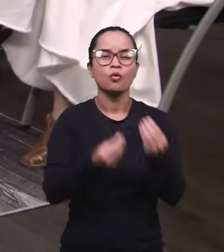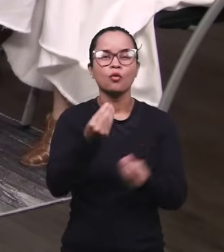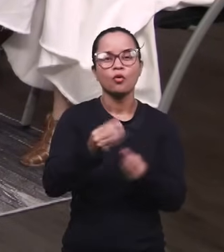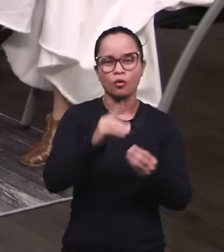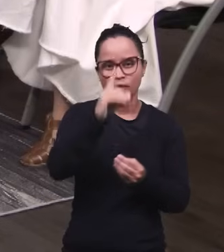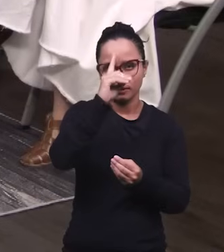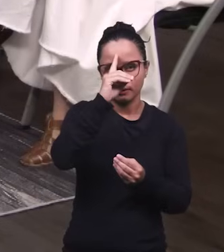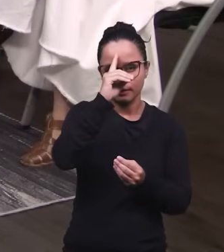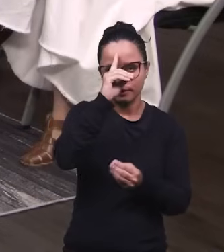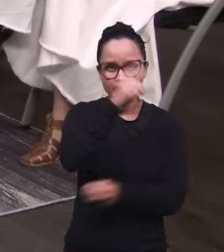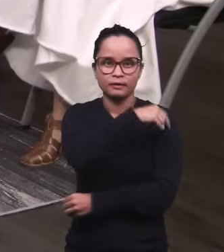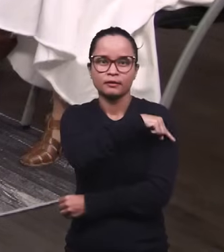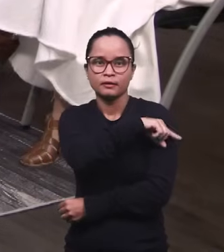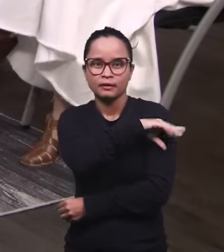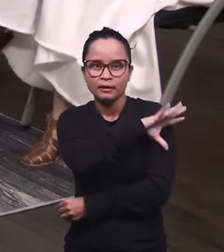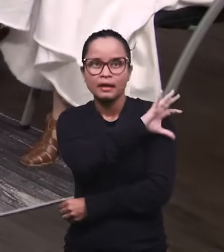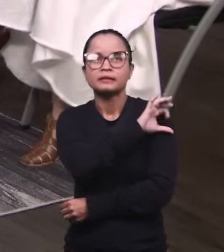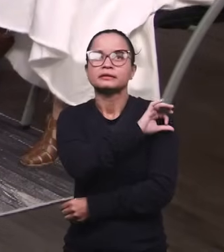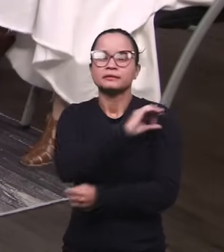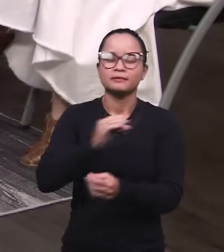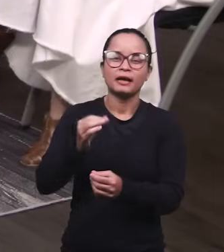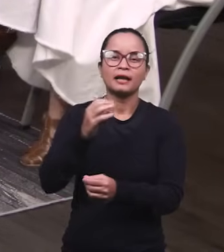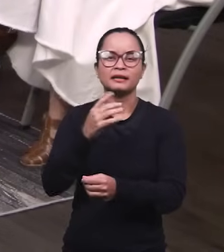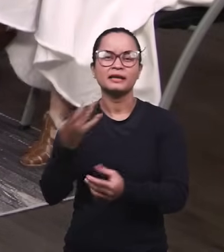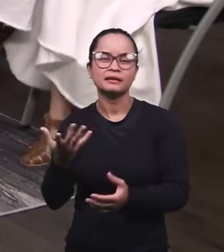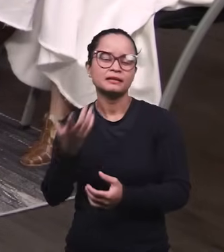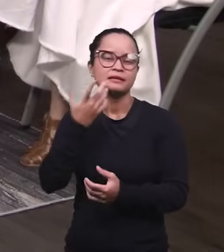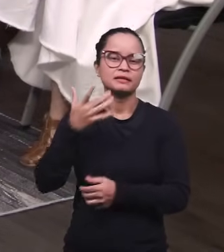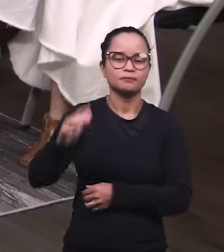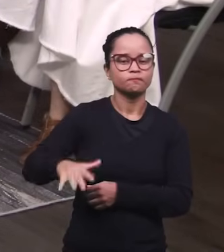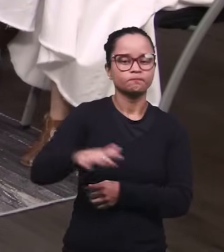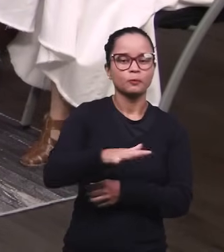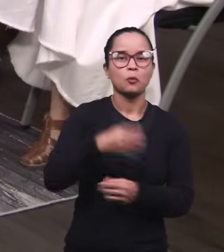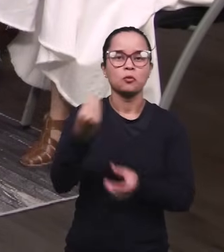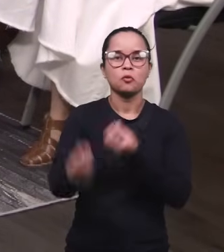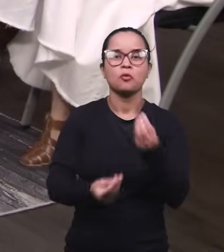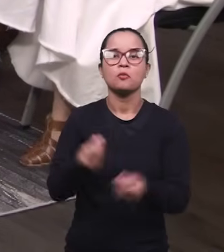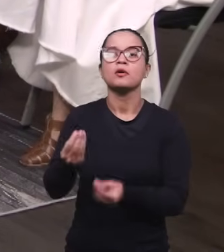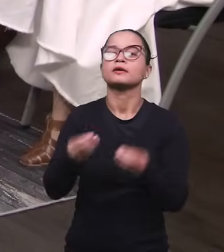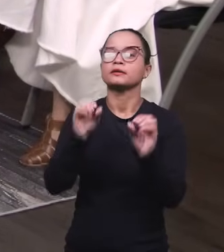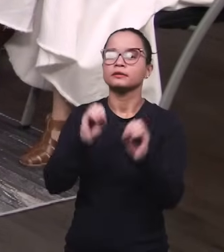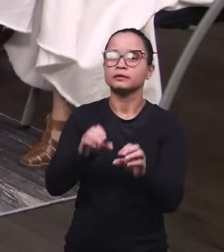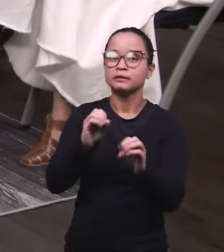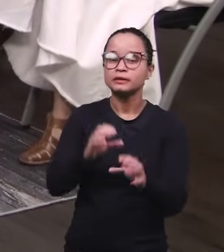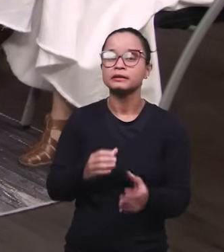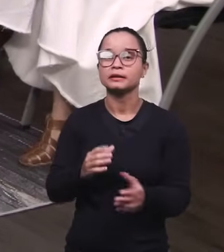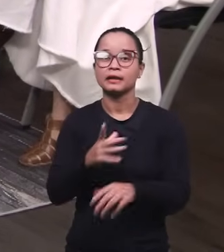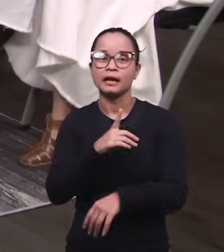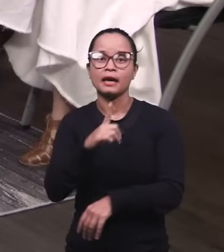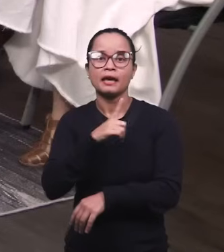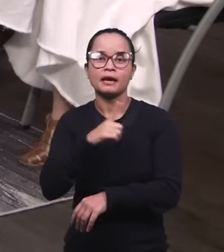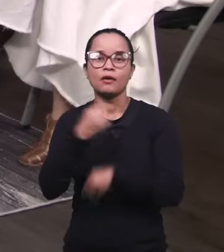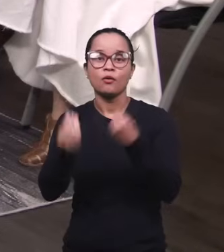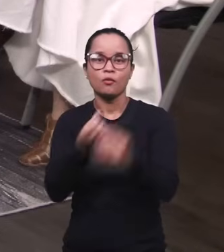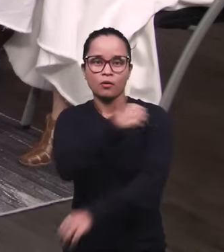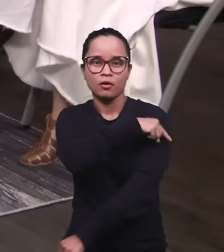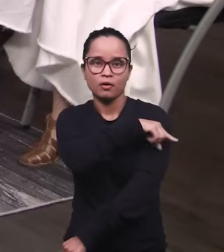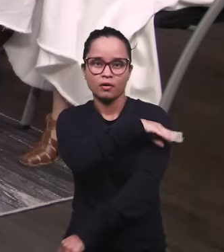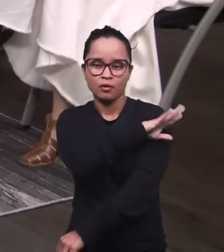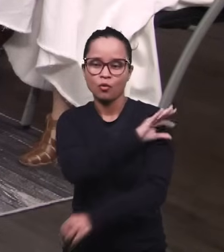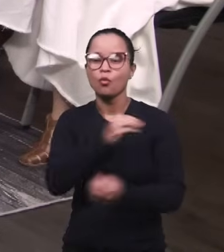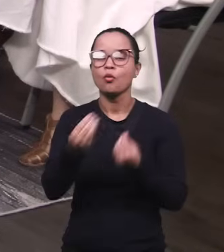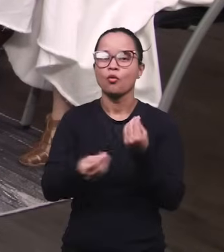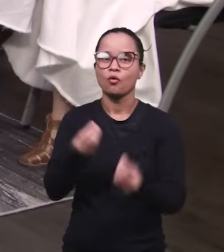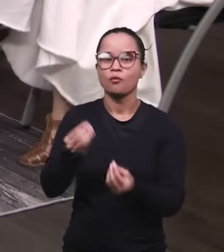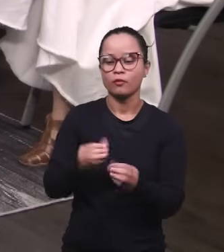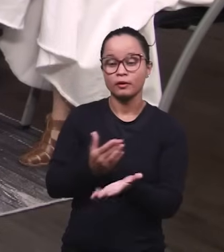rotina das séries iniciais, dessas crianças. Fala um pouco para nós como é que o ensino fundamental, os anos iniciais se constitui.